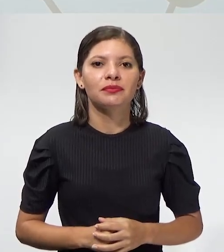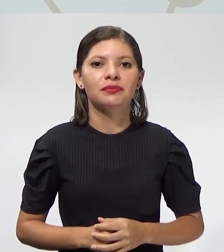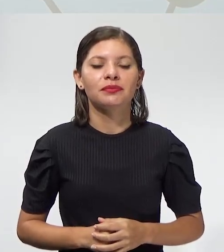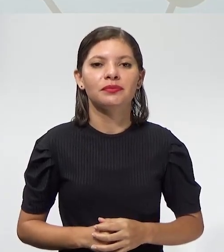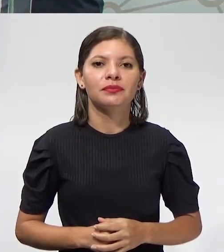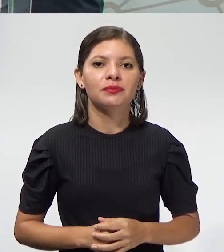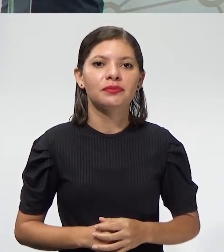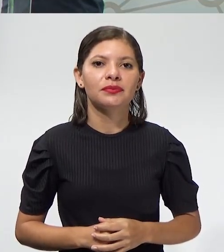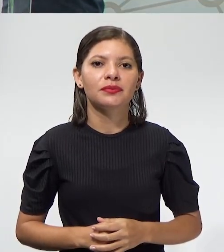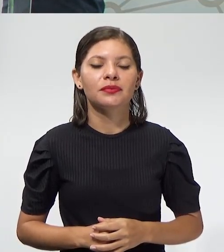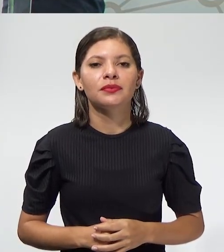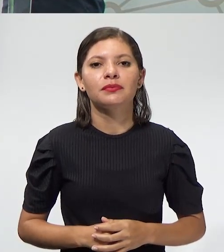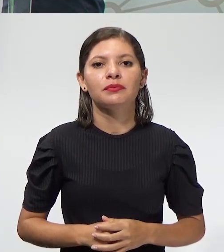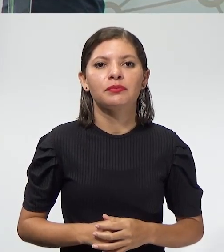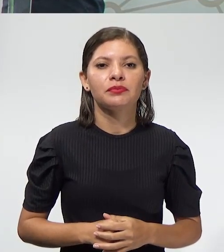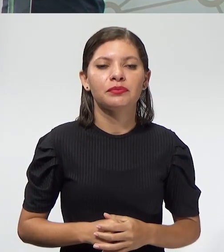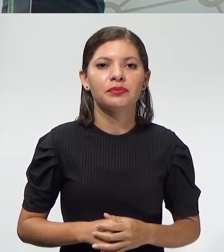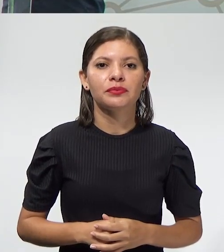caminho é longo.